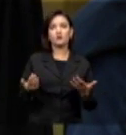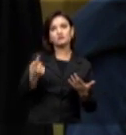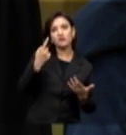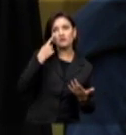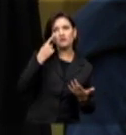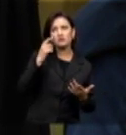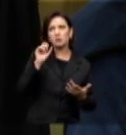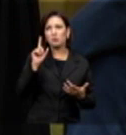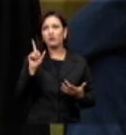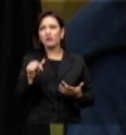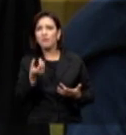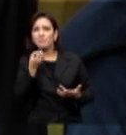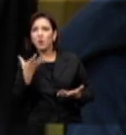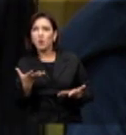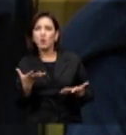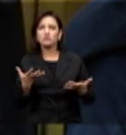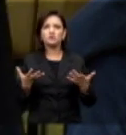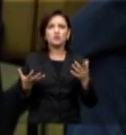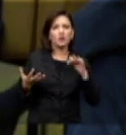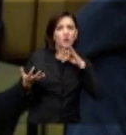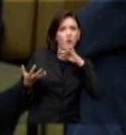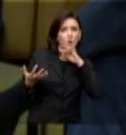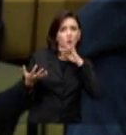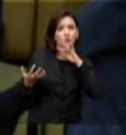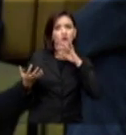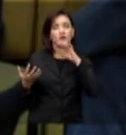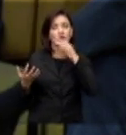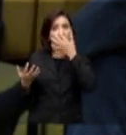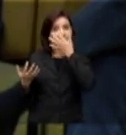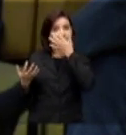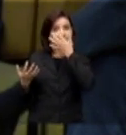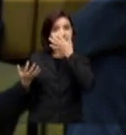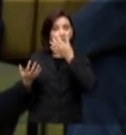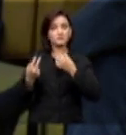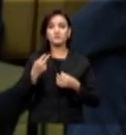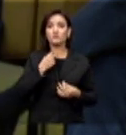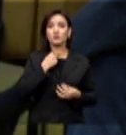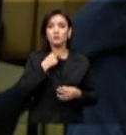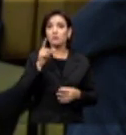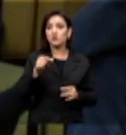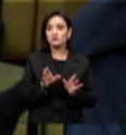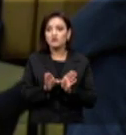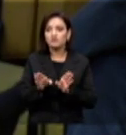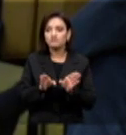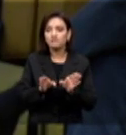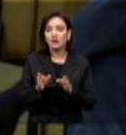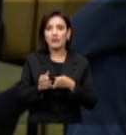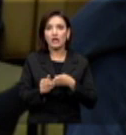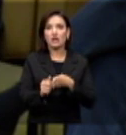malefícios, não necessariamente devem nortear nosso processo de decisão.